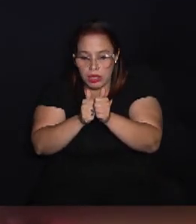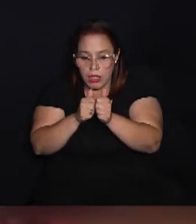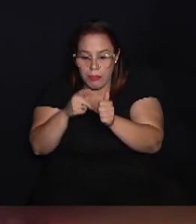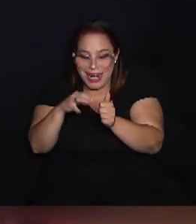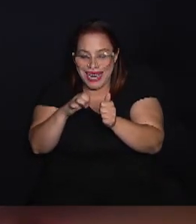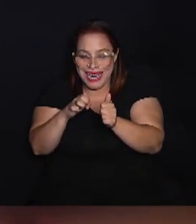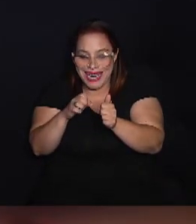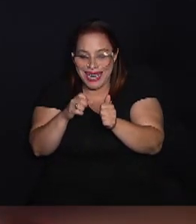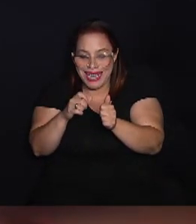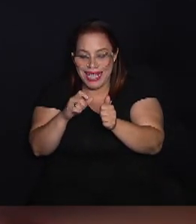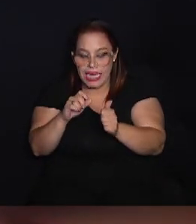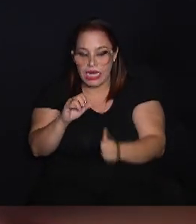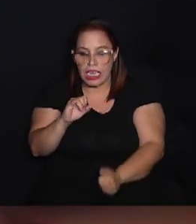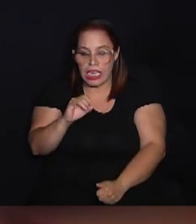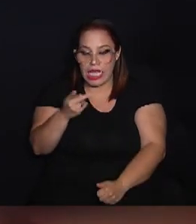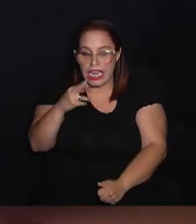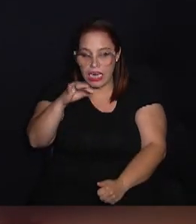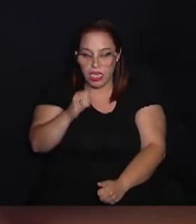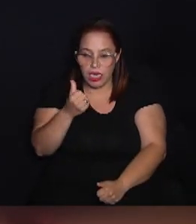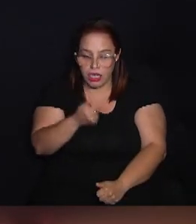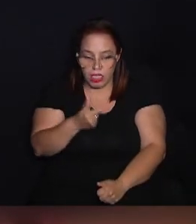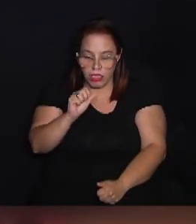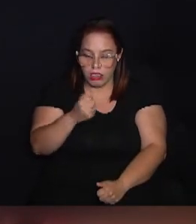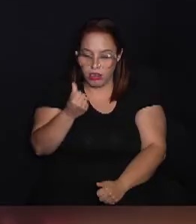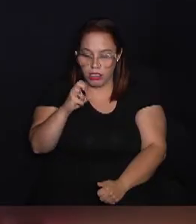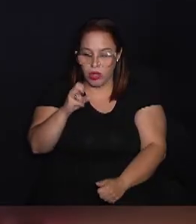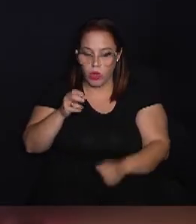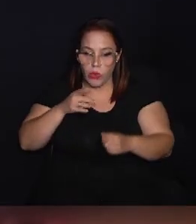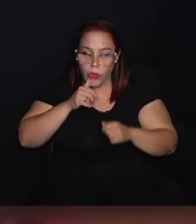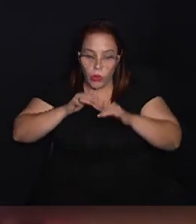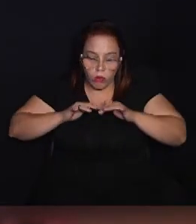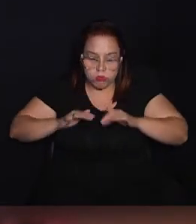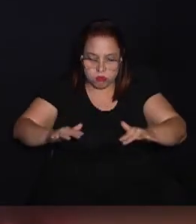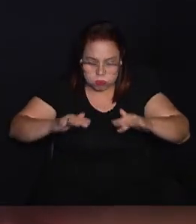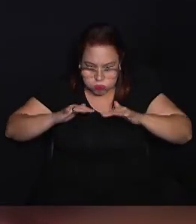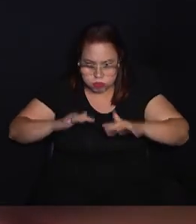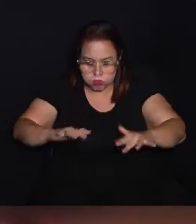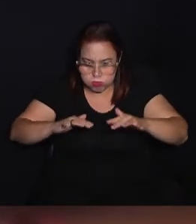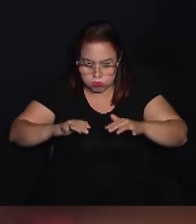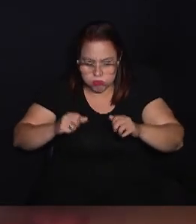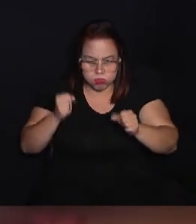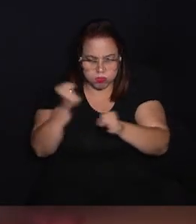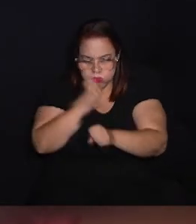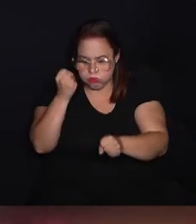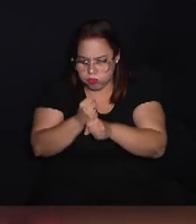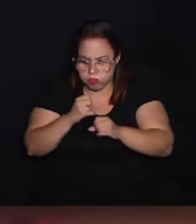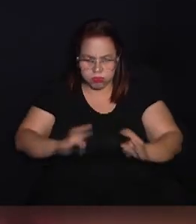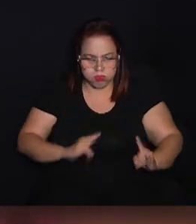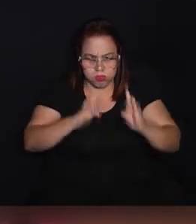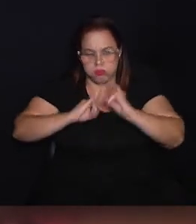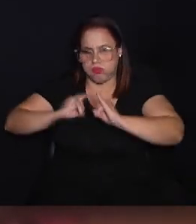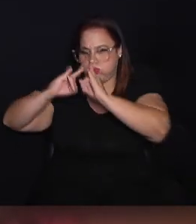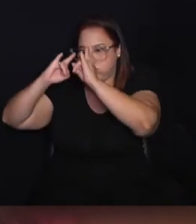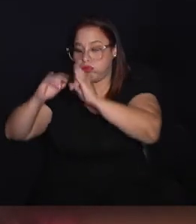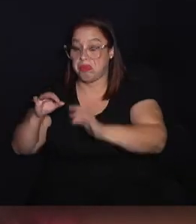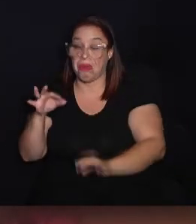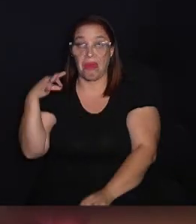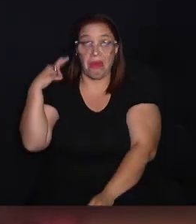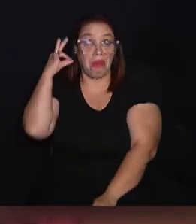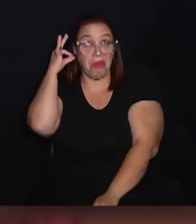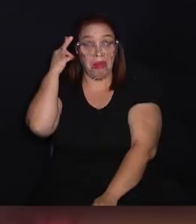infelizmente, a cidade de Campinas está vivendo uma situação difícil, piora dos serviços públicos, e tem